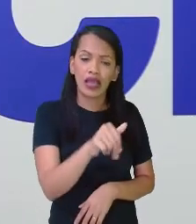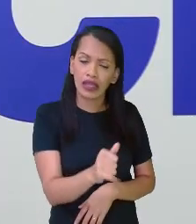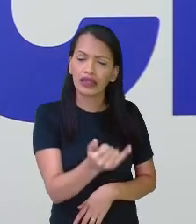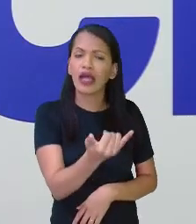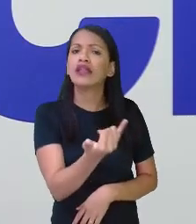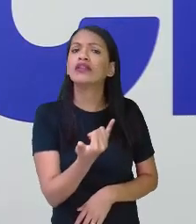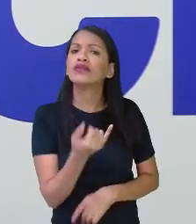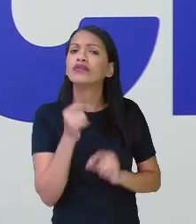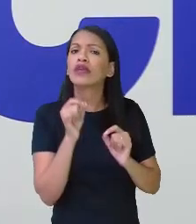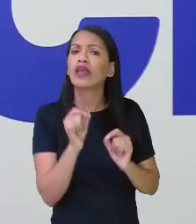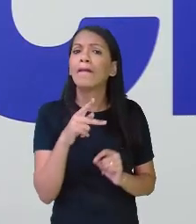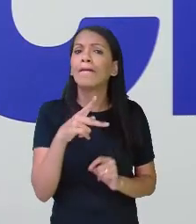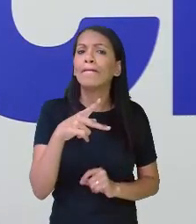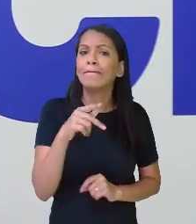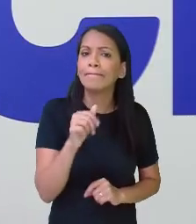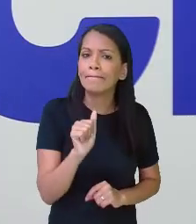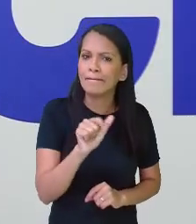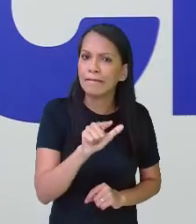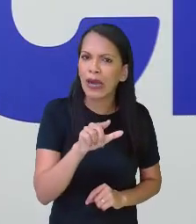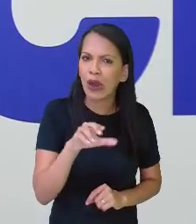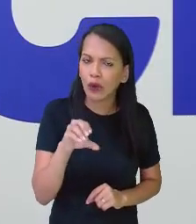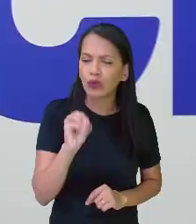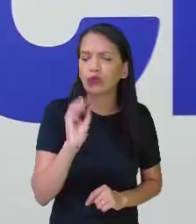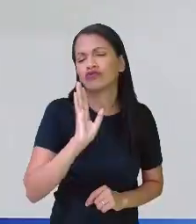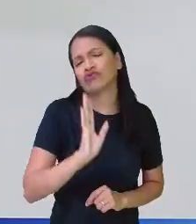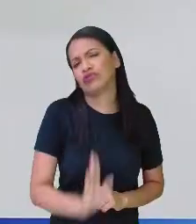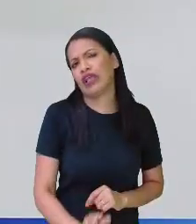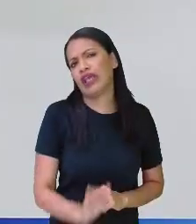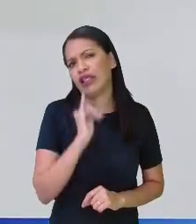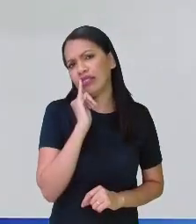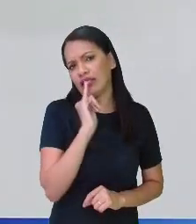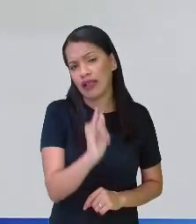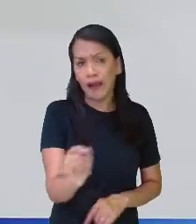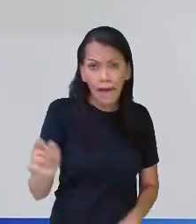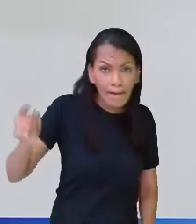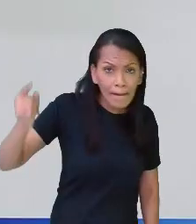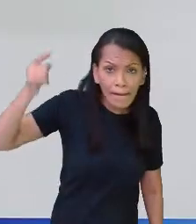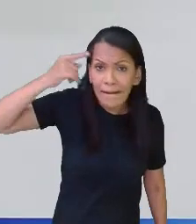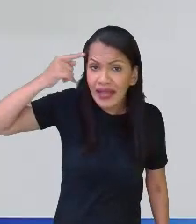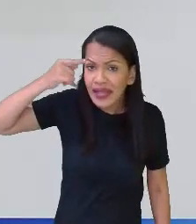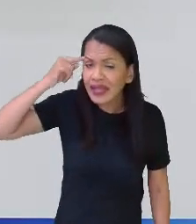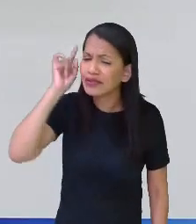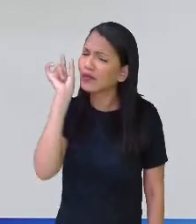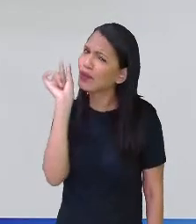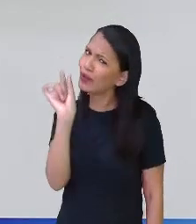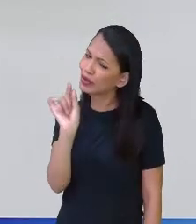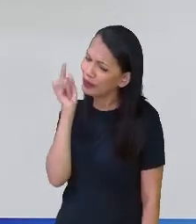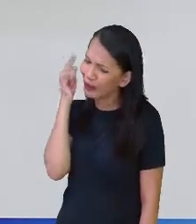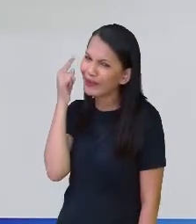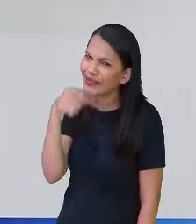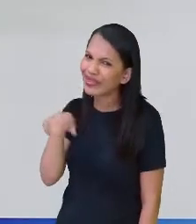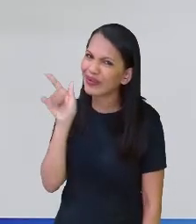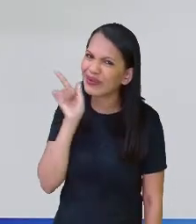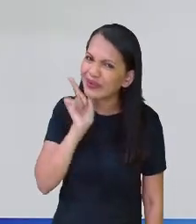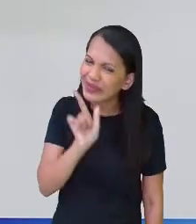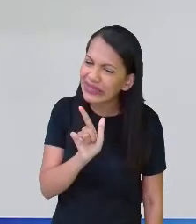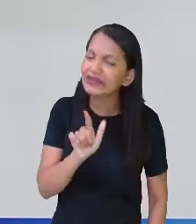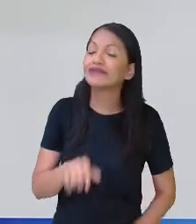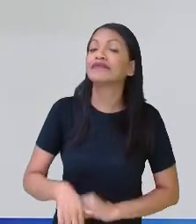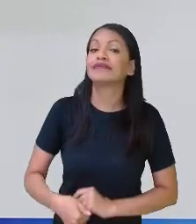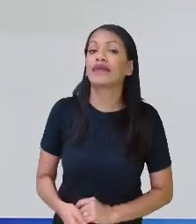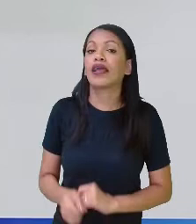palco já foi falado. Gente, já falou, é verdade. Pensa mais um pouquinho, Ana, que você vai chegar lá. Olha só, tudo